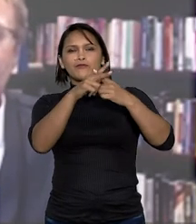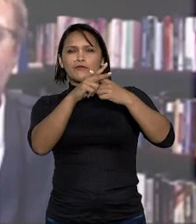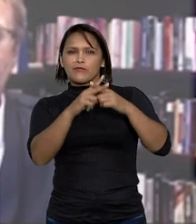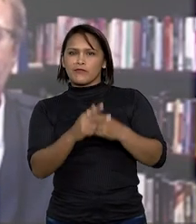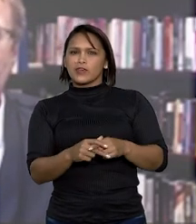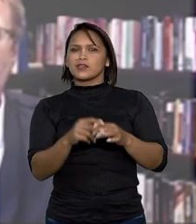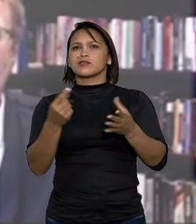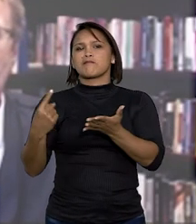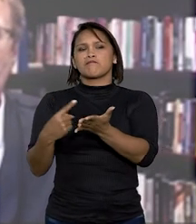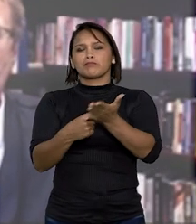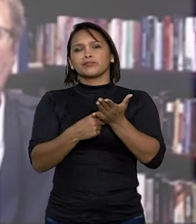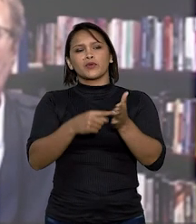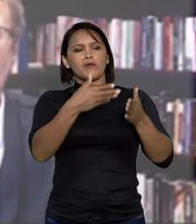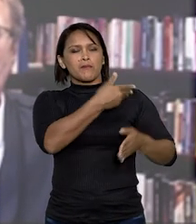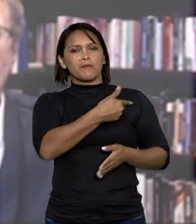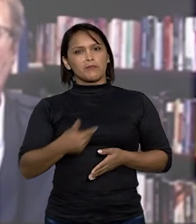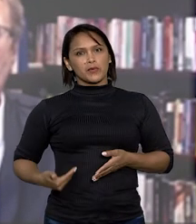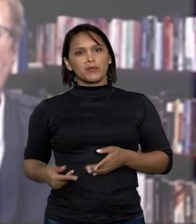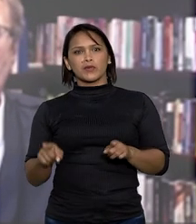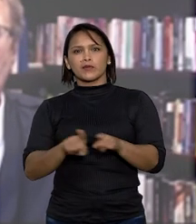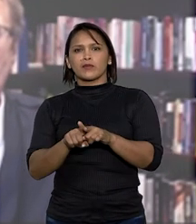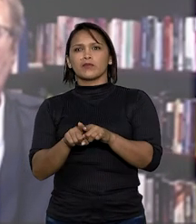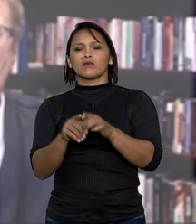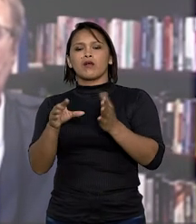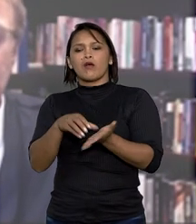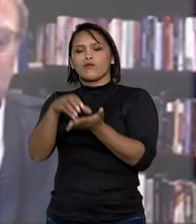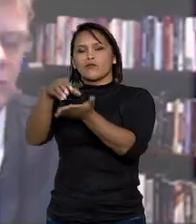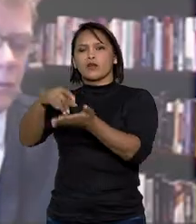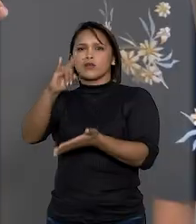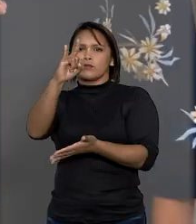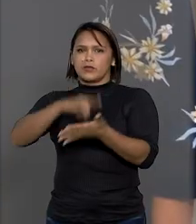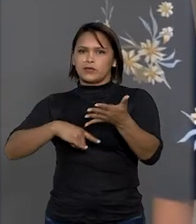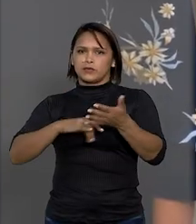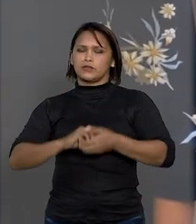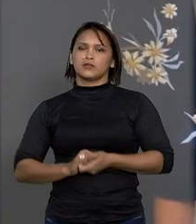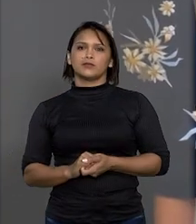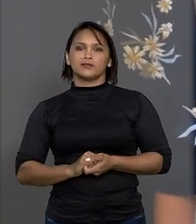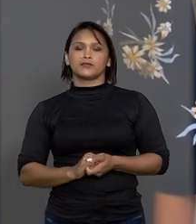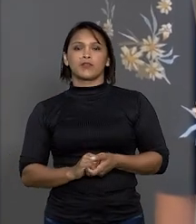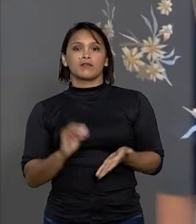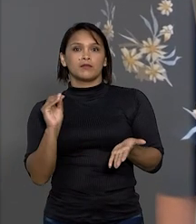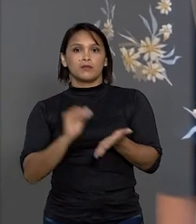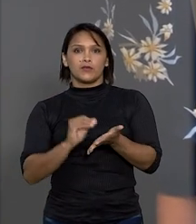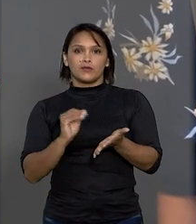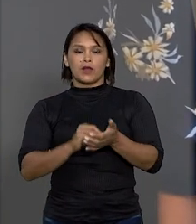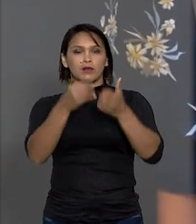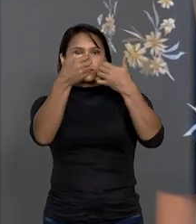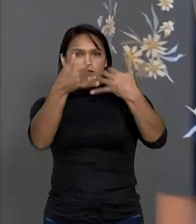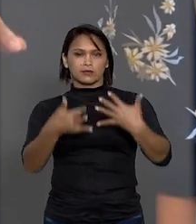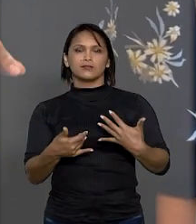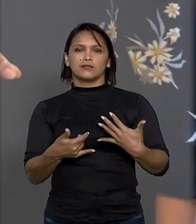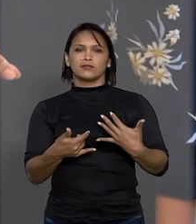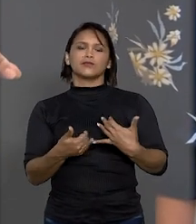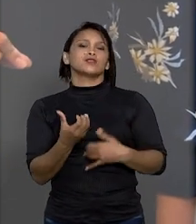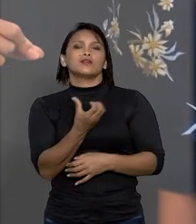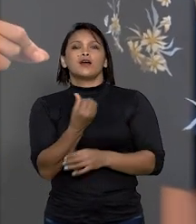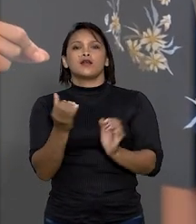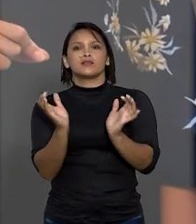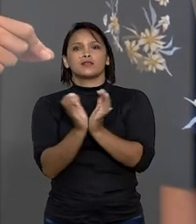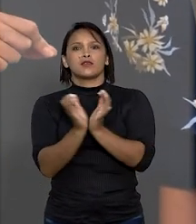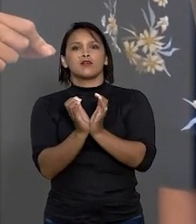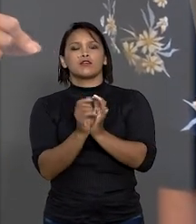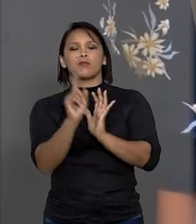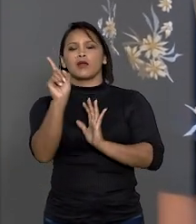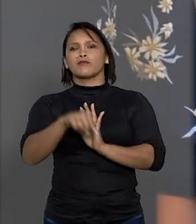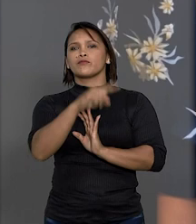realização do negócio por instrumento público ou mediante a outorga de procuração por falta de fundamentação a sexta turma